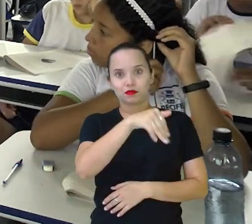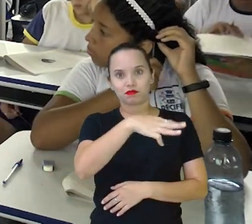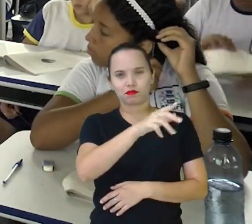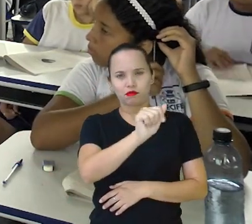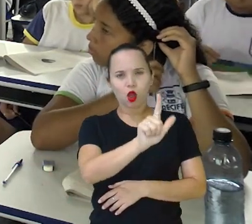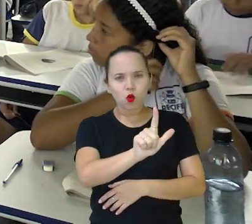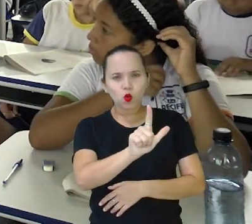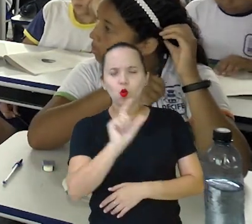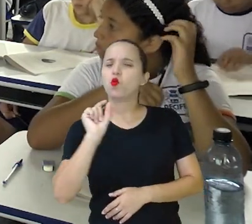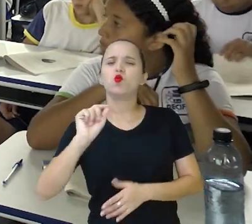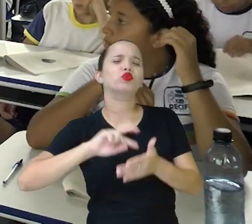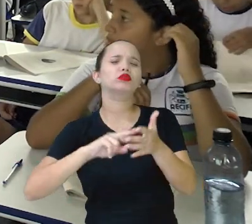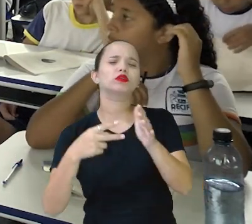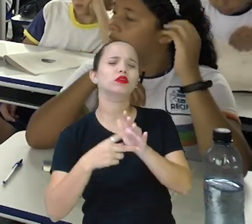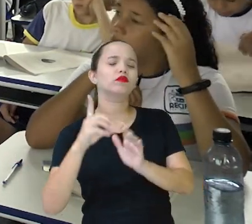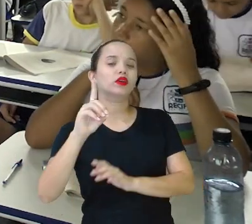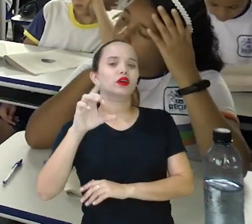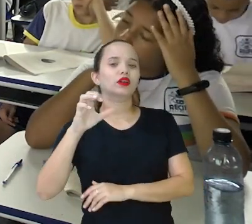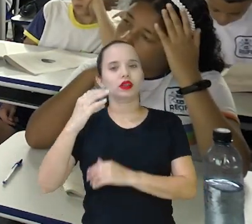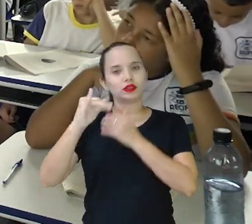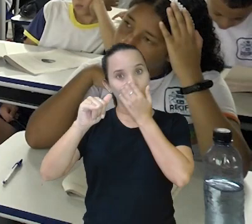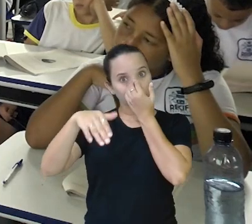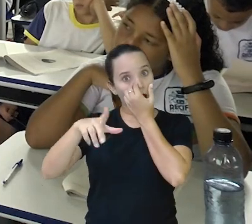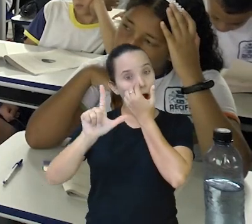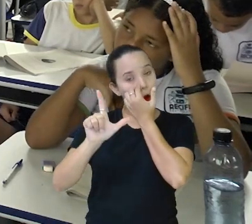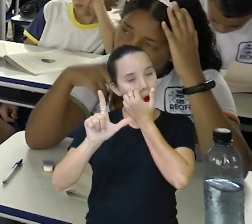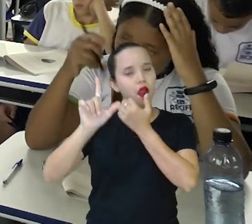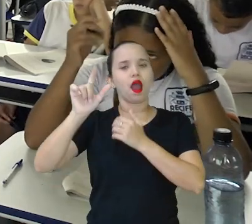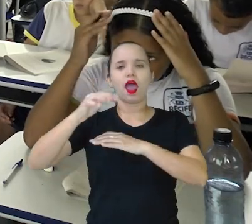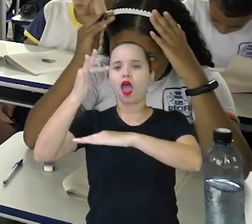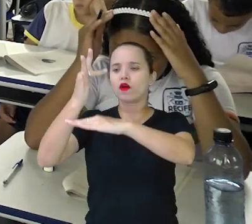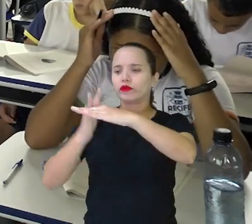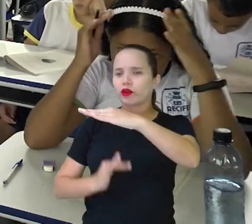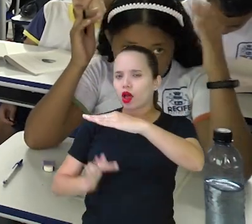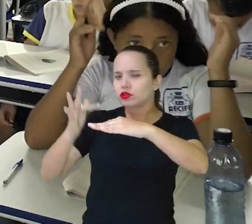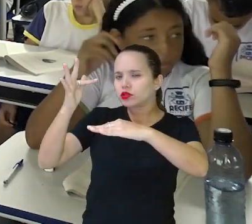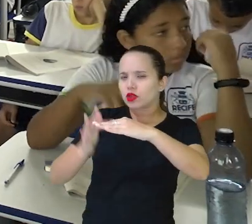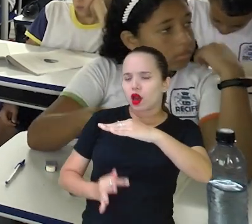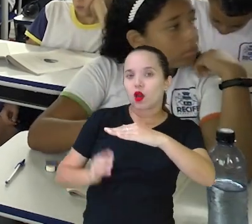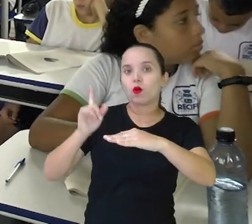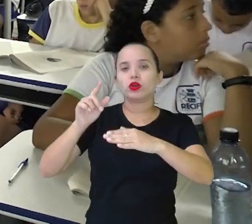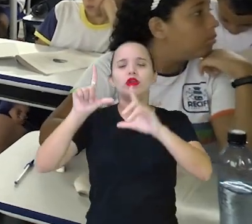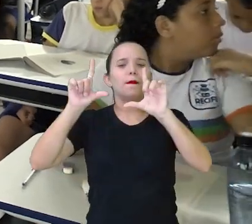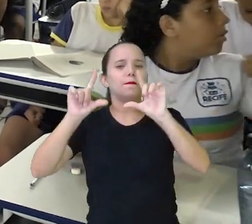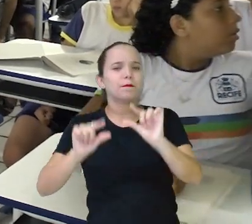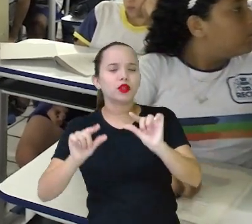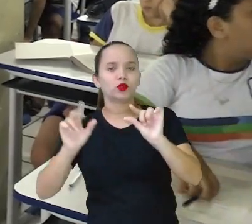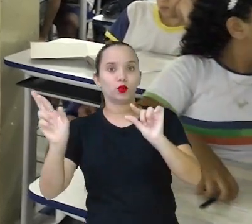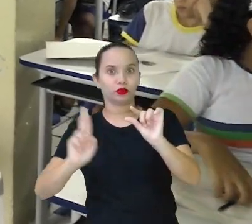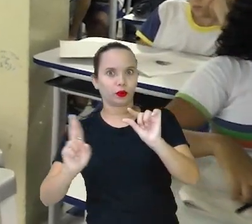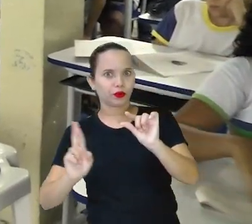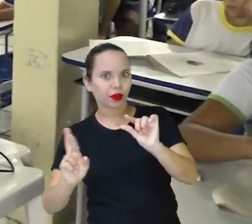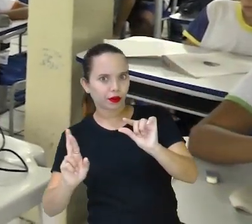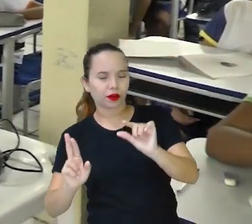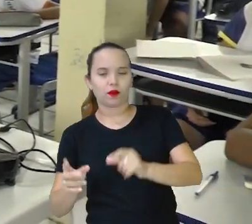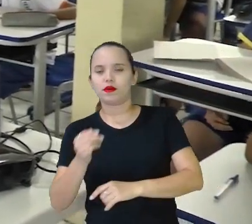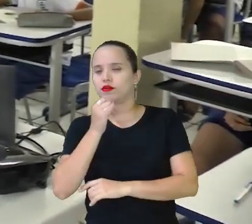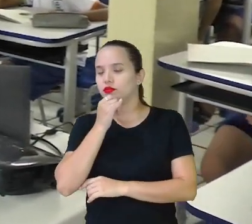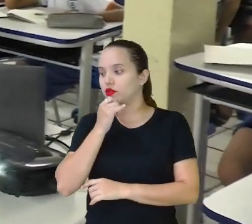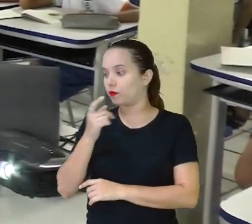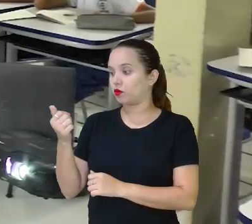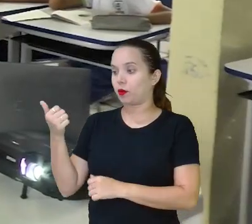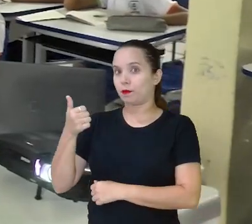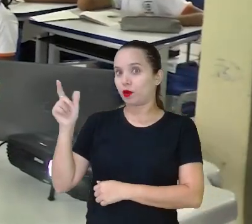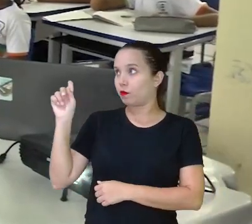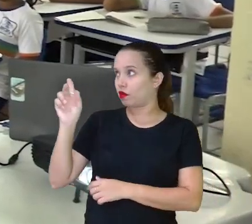que é decimal? É aquela fração, é aquela parte que é menor do que o real. Por exemplo, na primeira resposta, 6 e